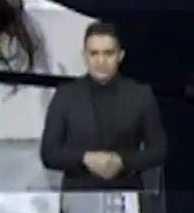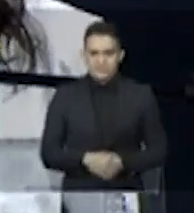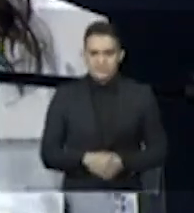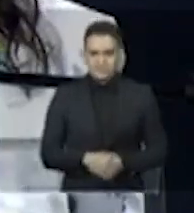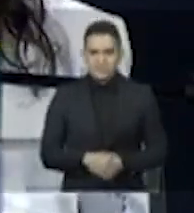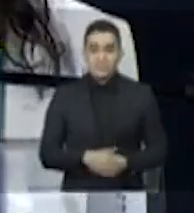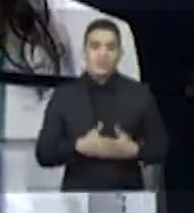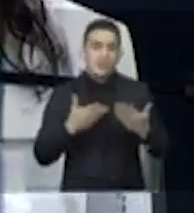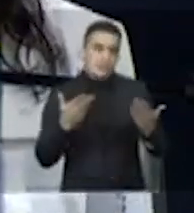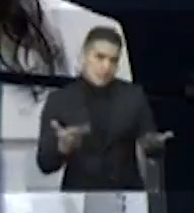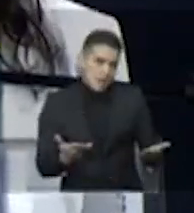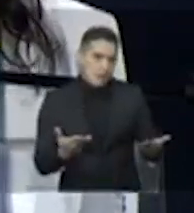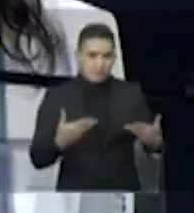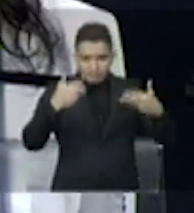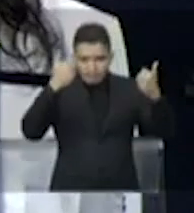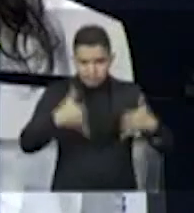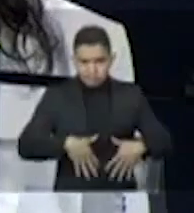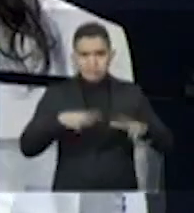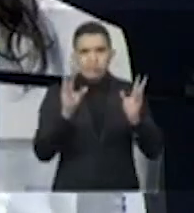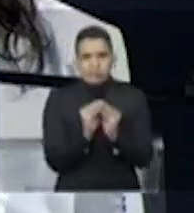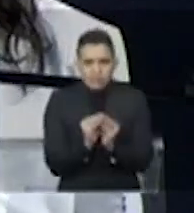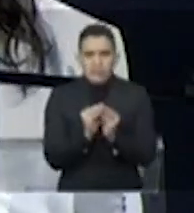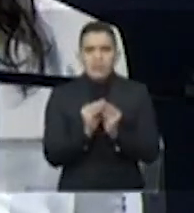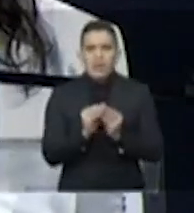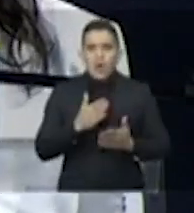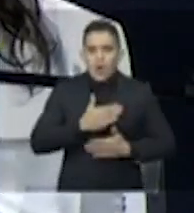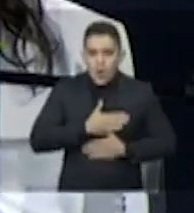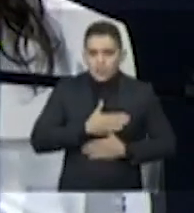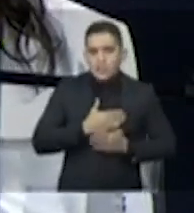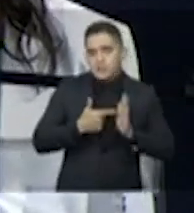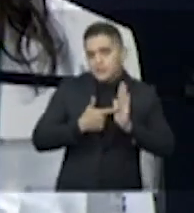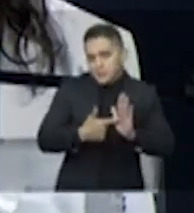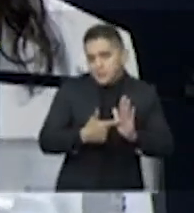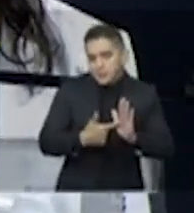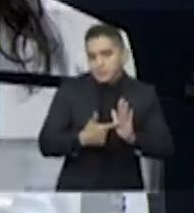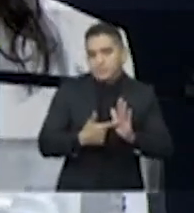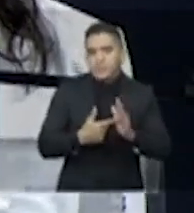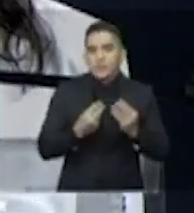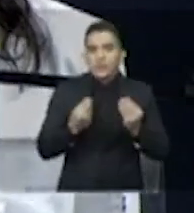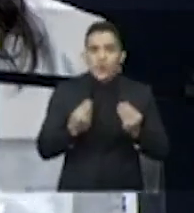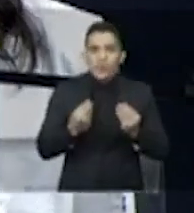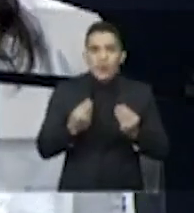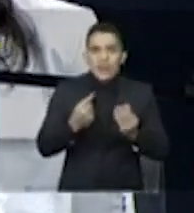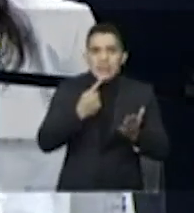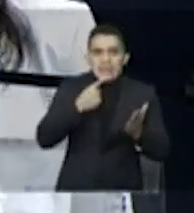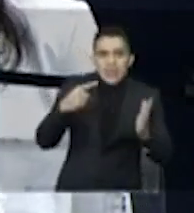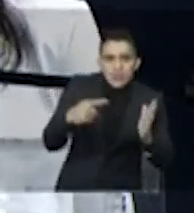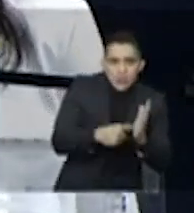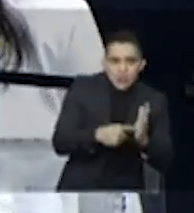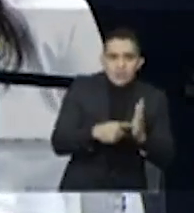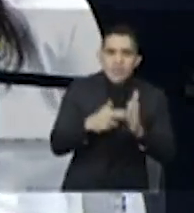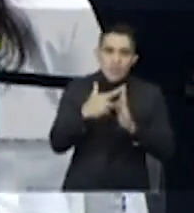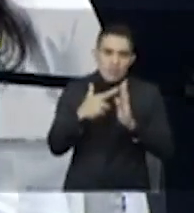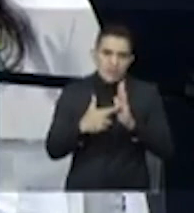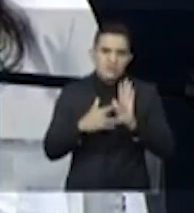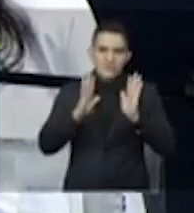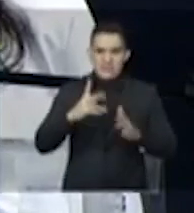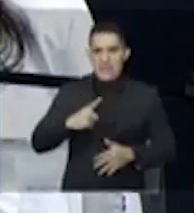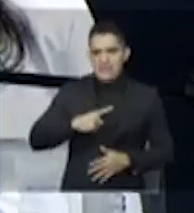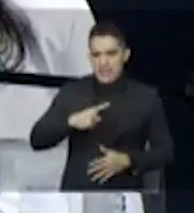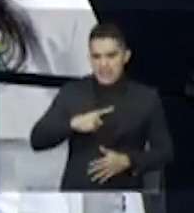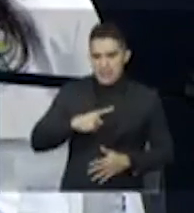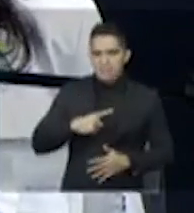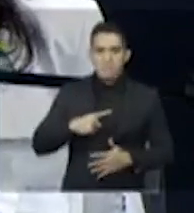pelo exposto, gostaríamos de recomendar a oficialização de canais e fluxos de denúncia a partir da efetivação de normativas já existentes e